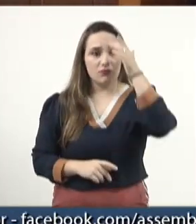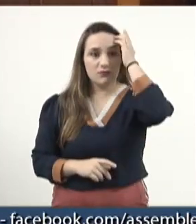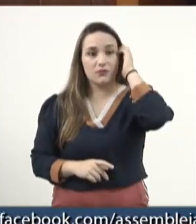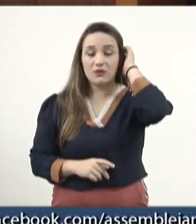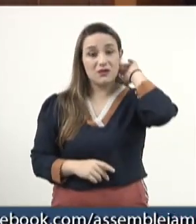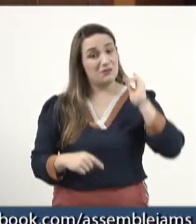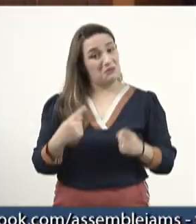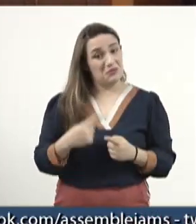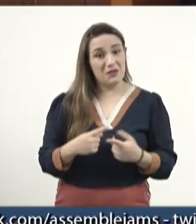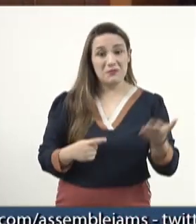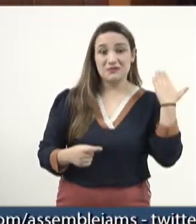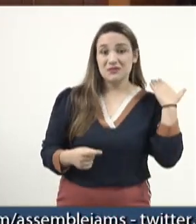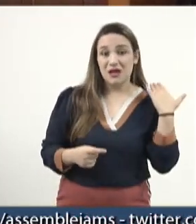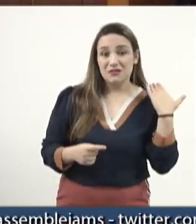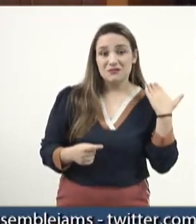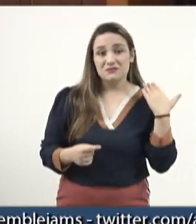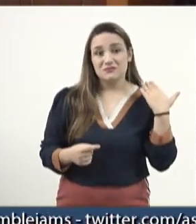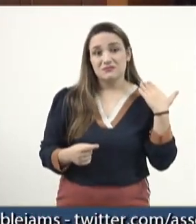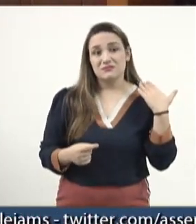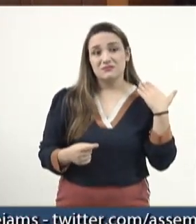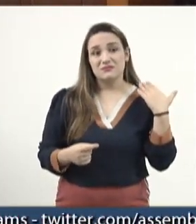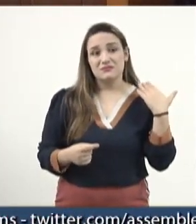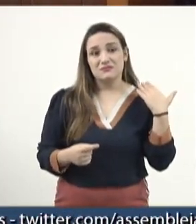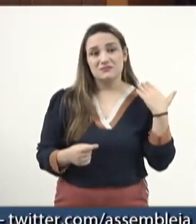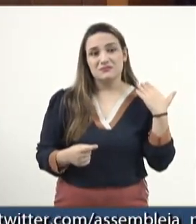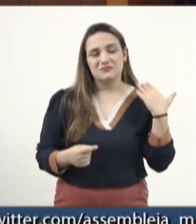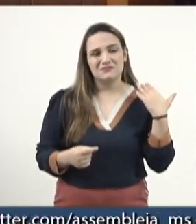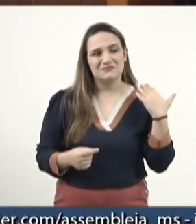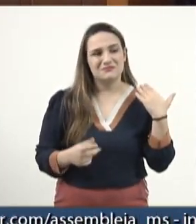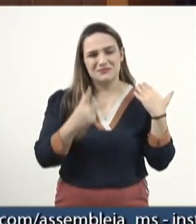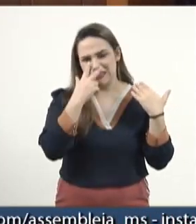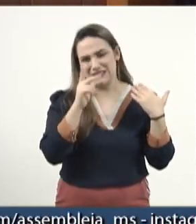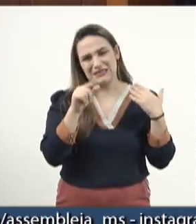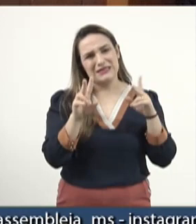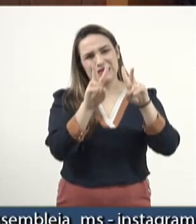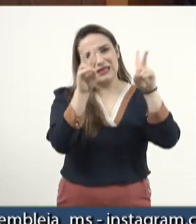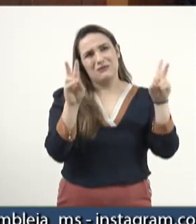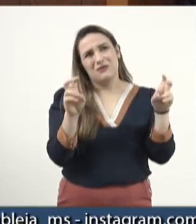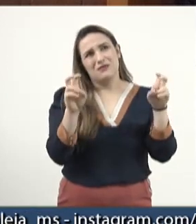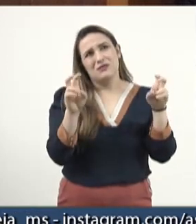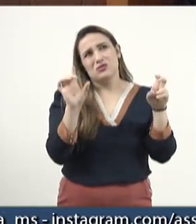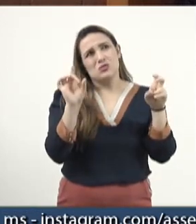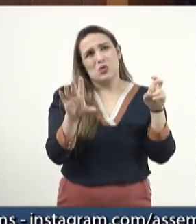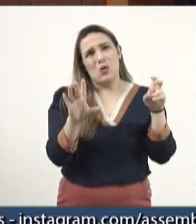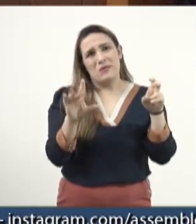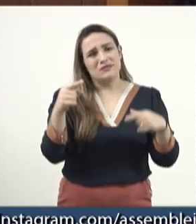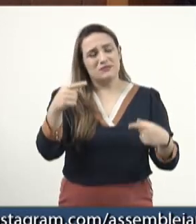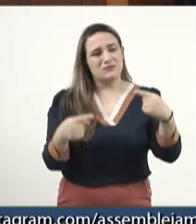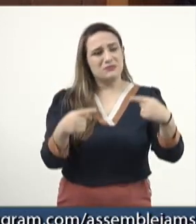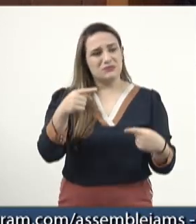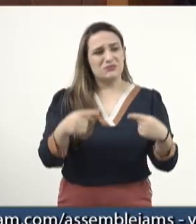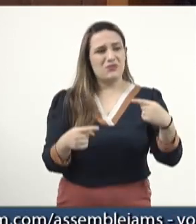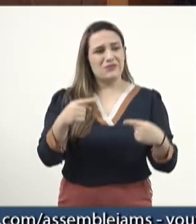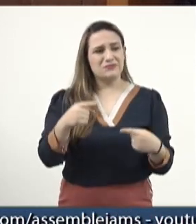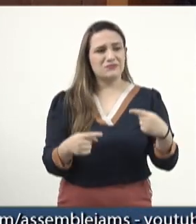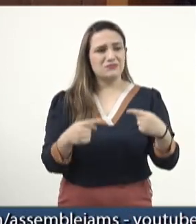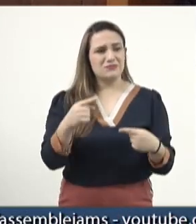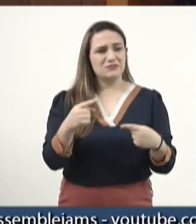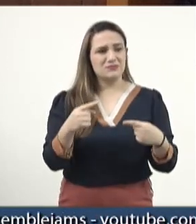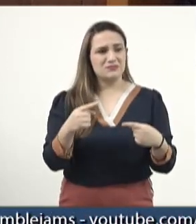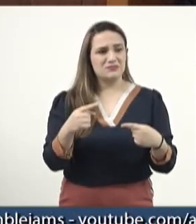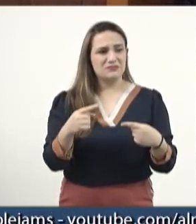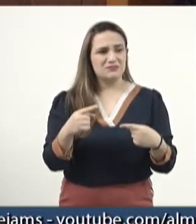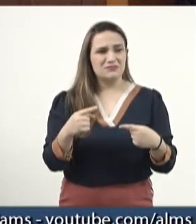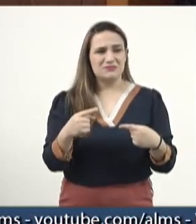Antes, a gente tinha uma pauta fabricada para discutir questões